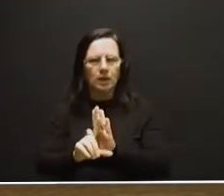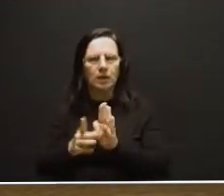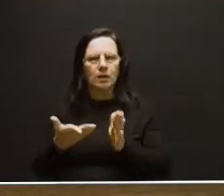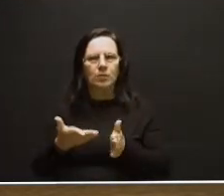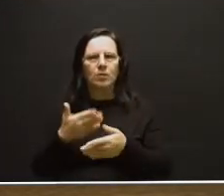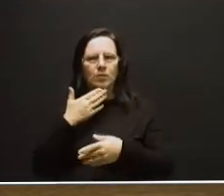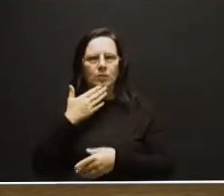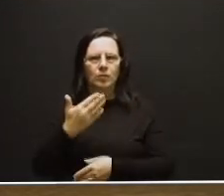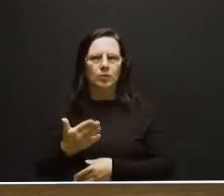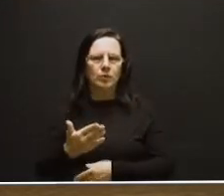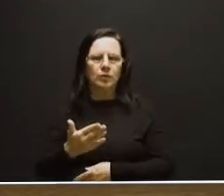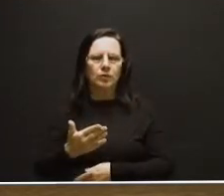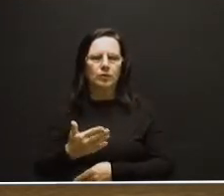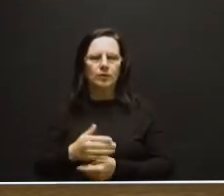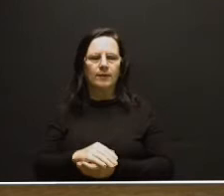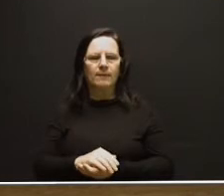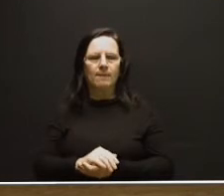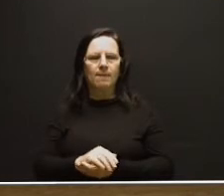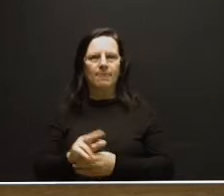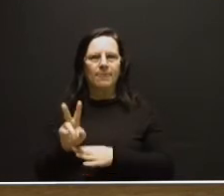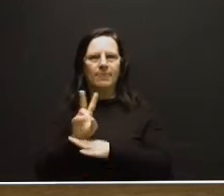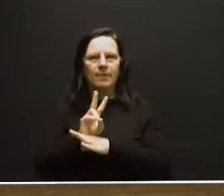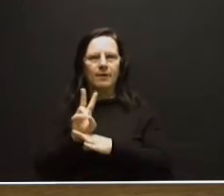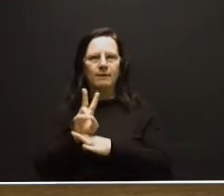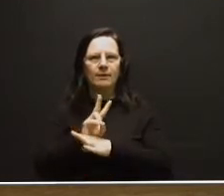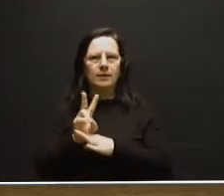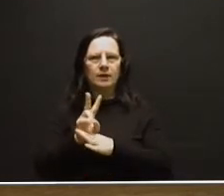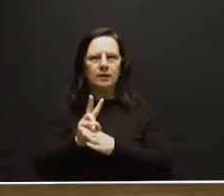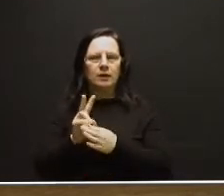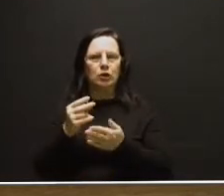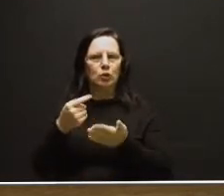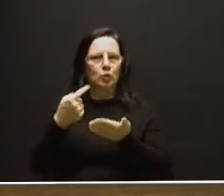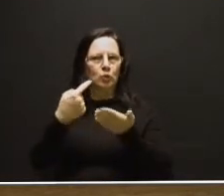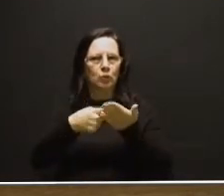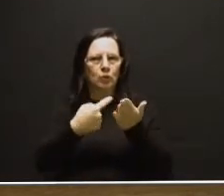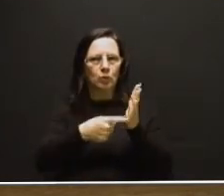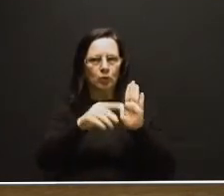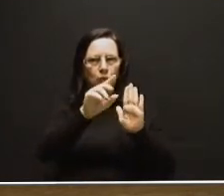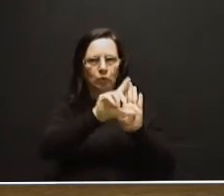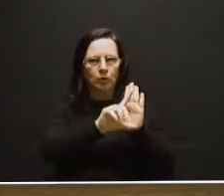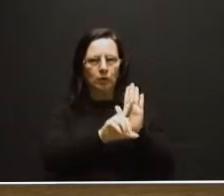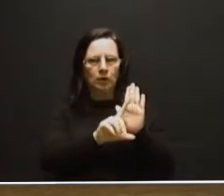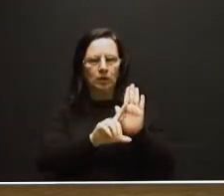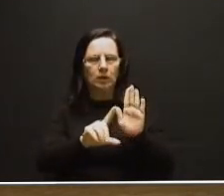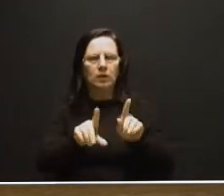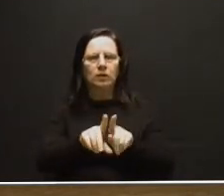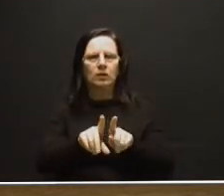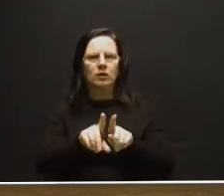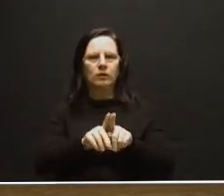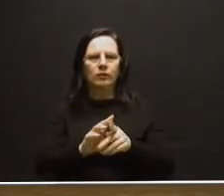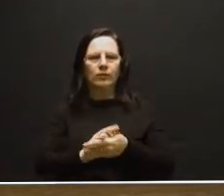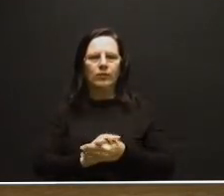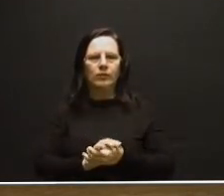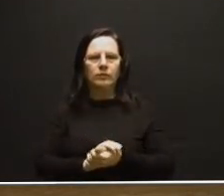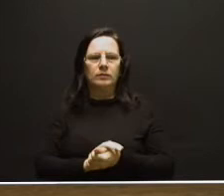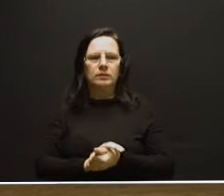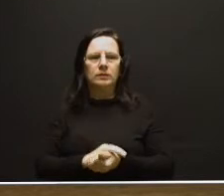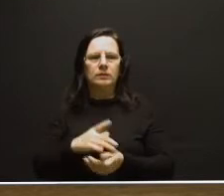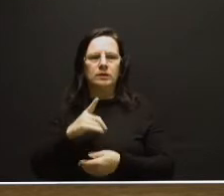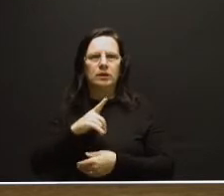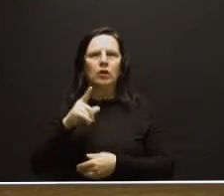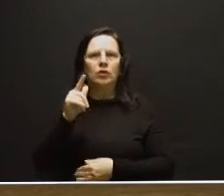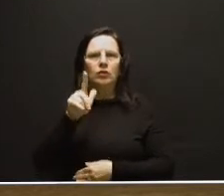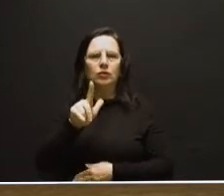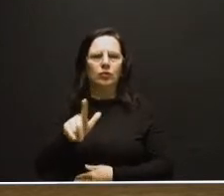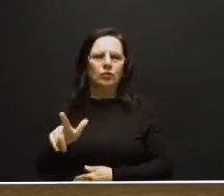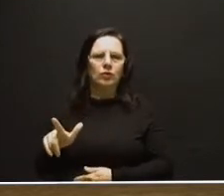pedir e fiscalizar o cumprimento de todas elas inclusive deixar registrado que existe de novo